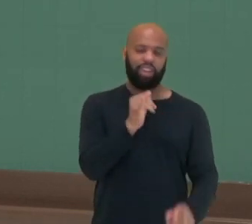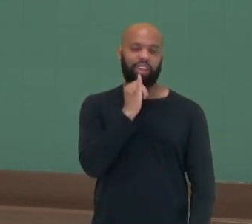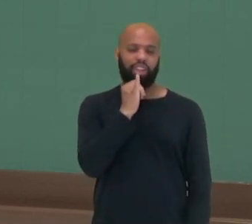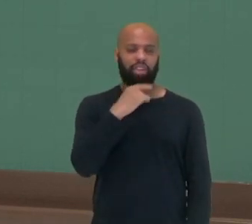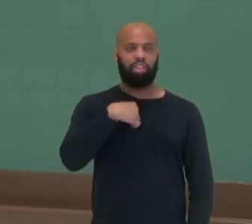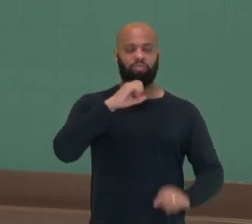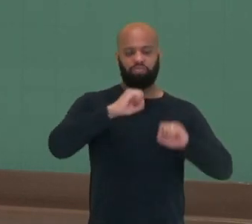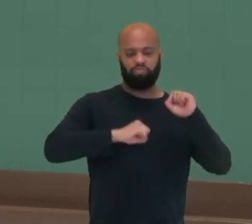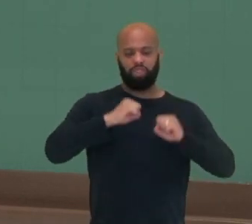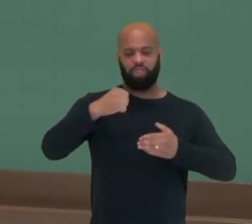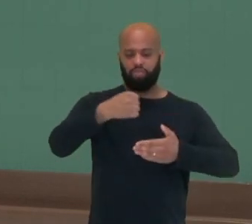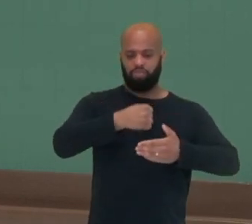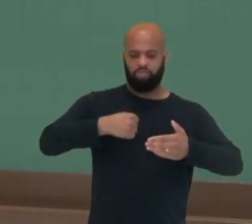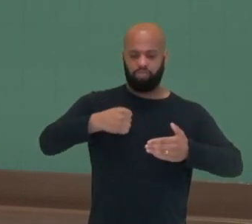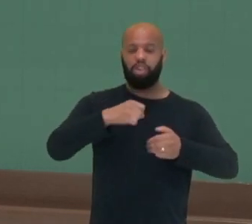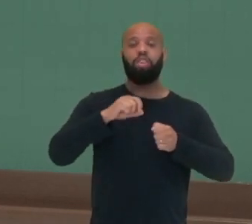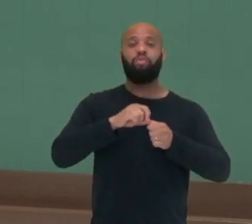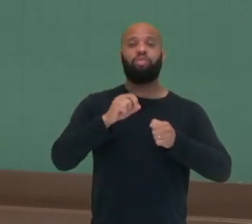exemplo, bolos,